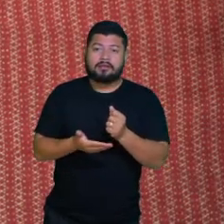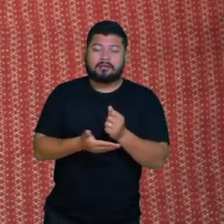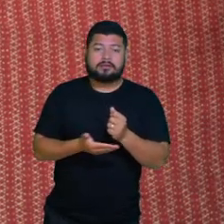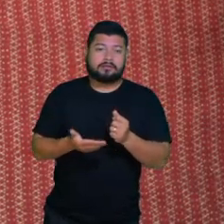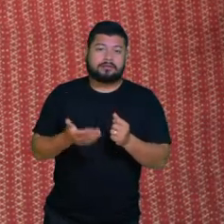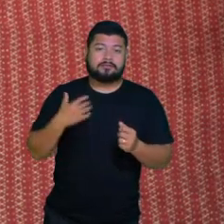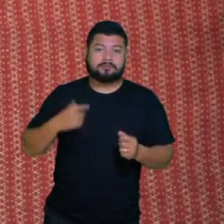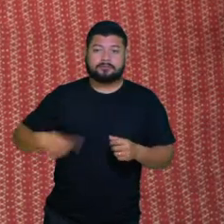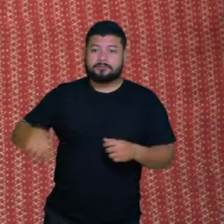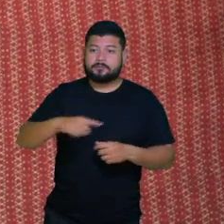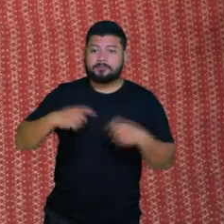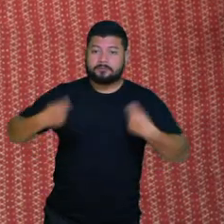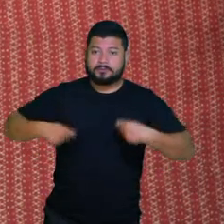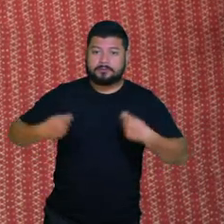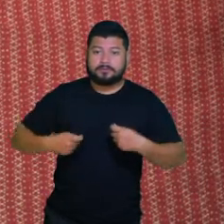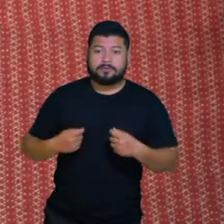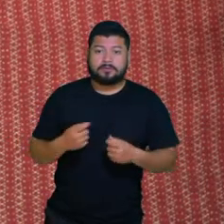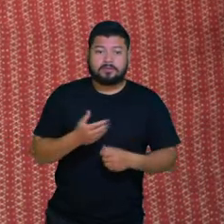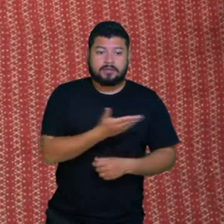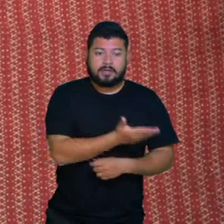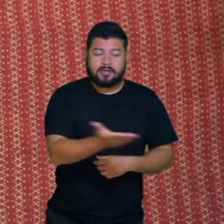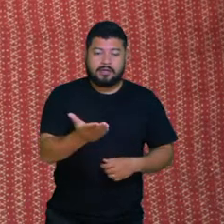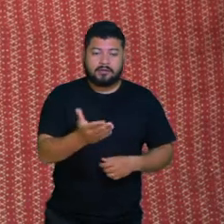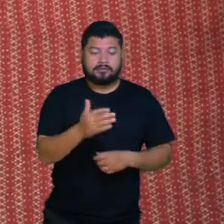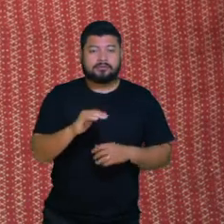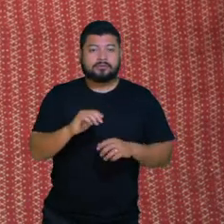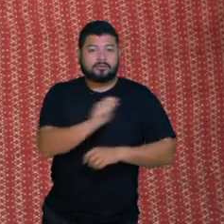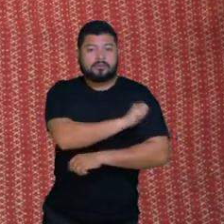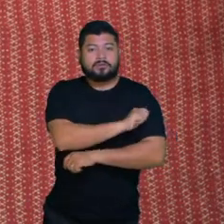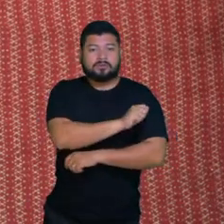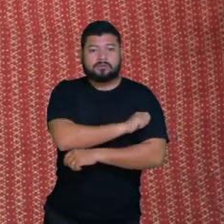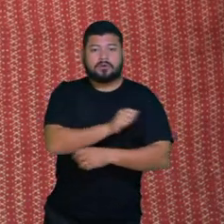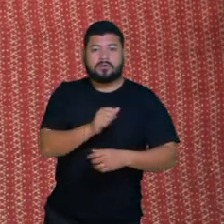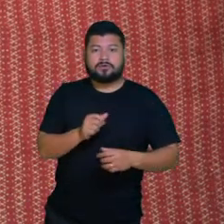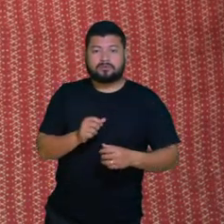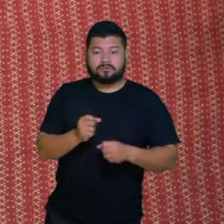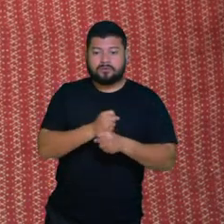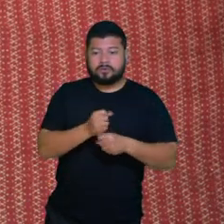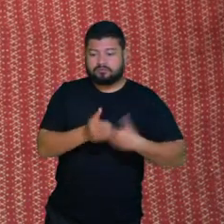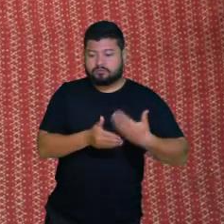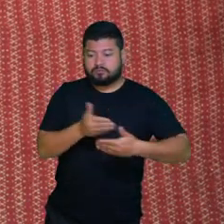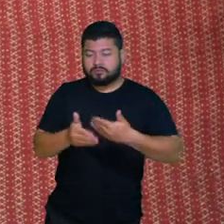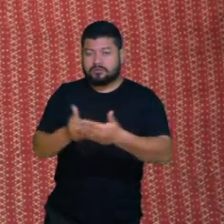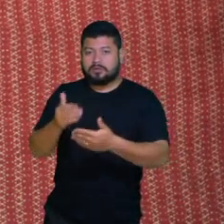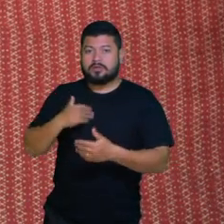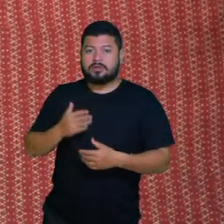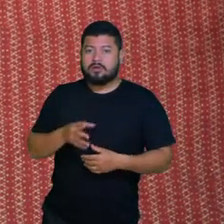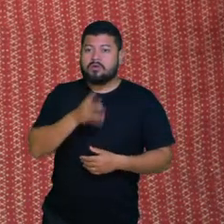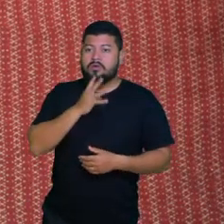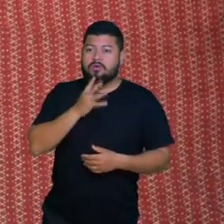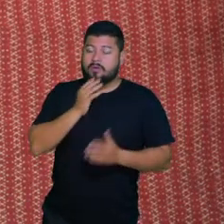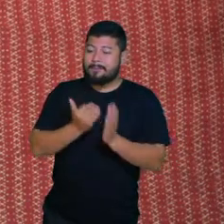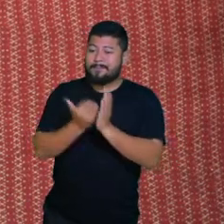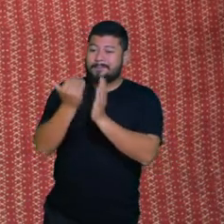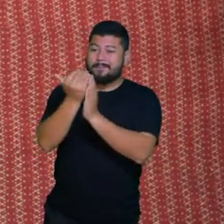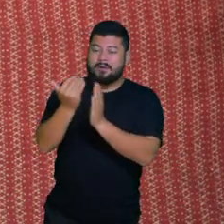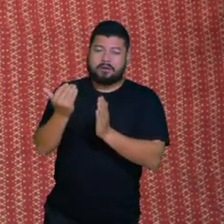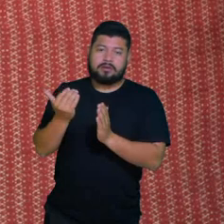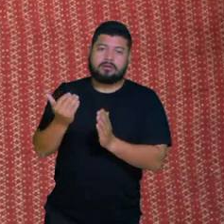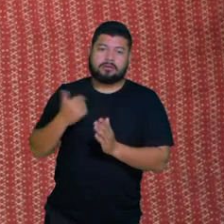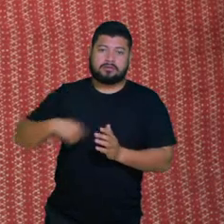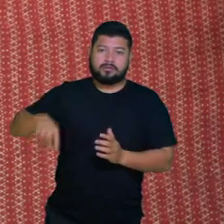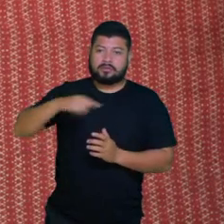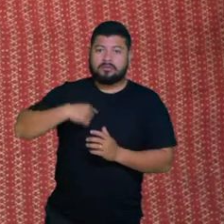nossos estudantes dos anos iniciais eles possam sair com um conhecimento maior porque nós trabalhamos com indicadores de